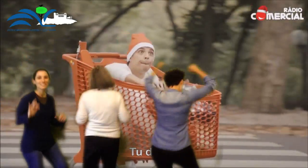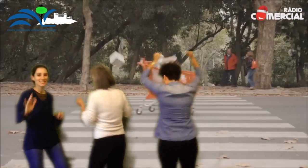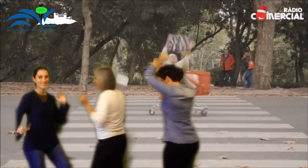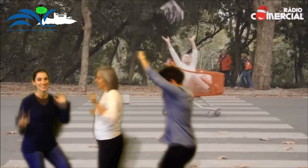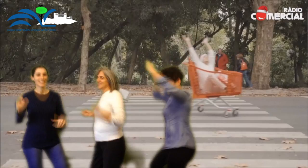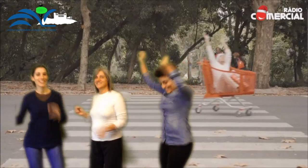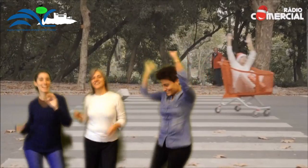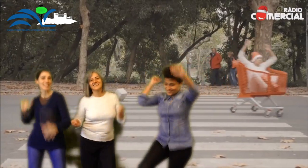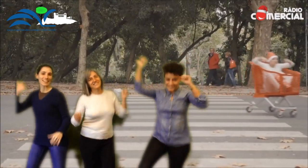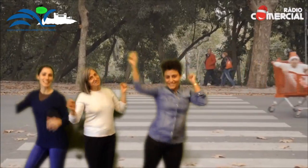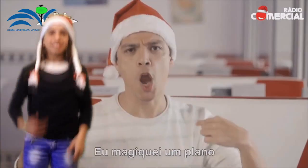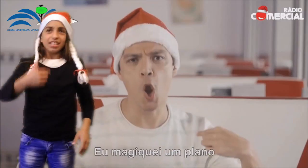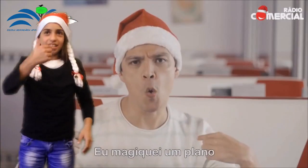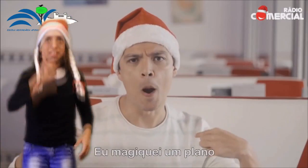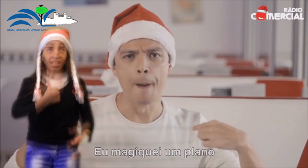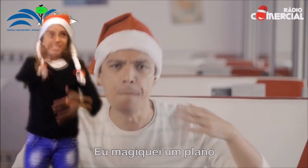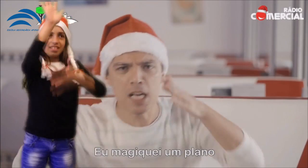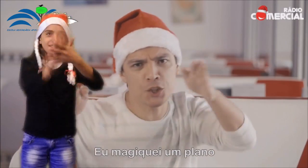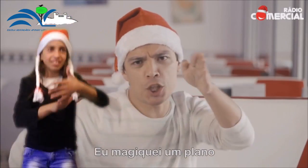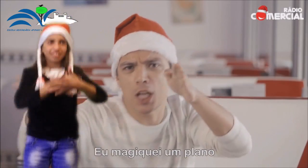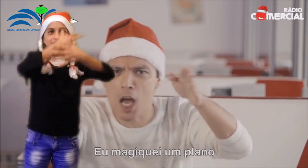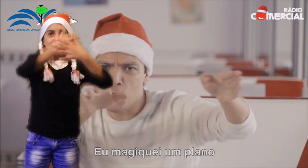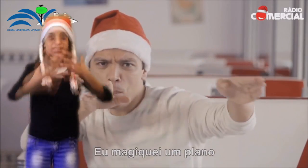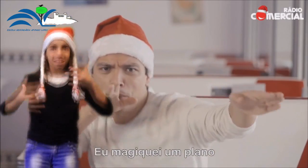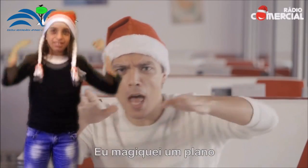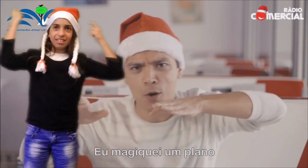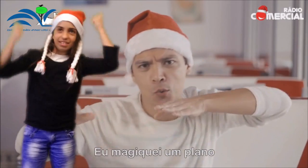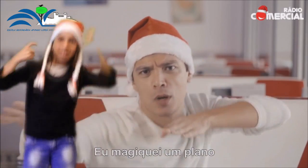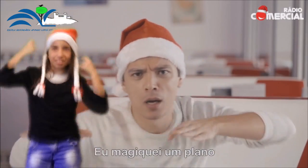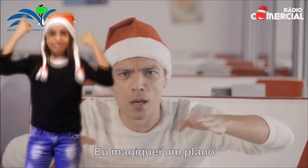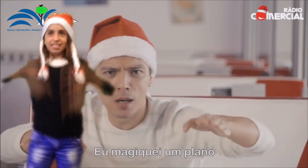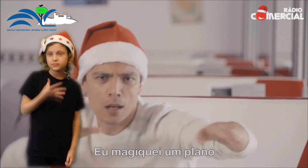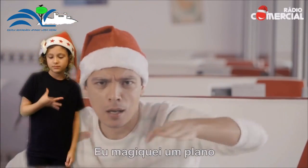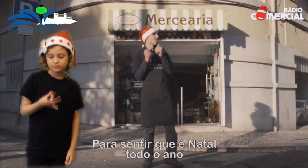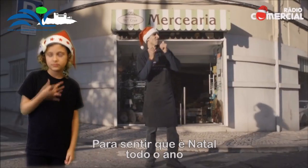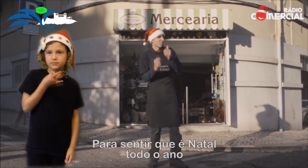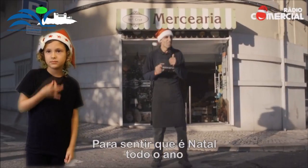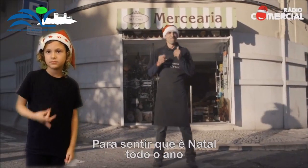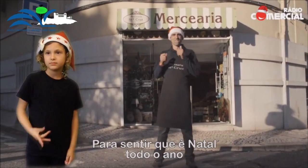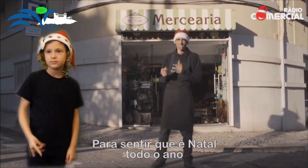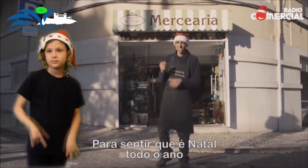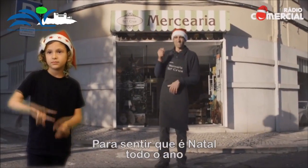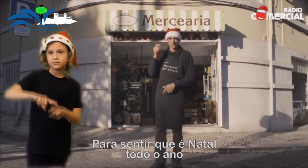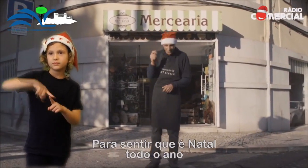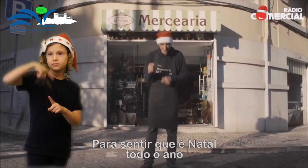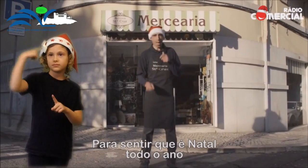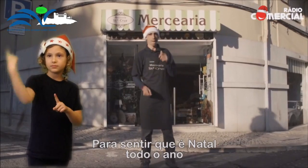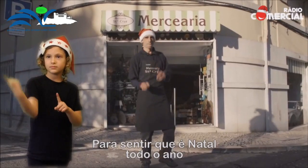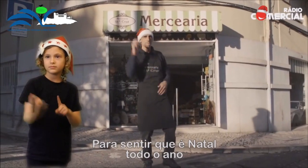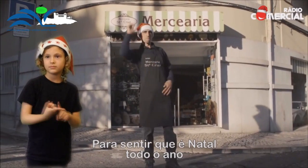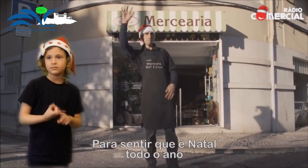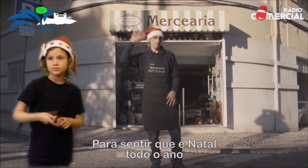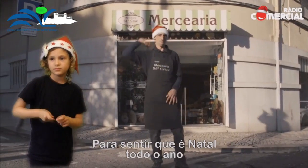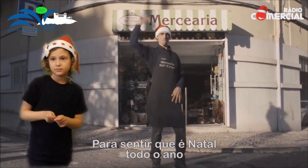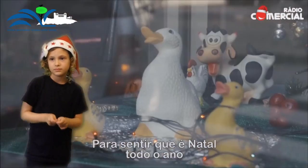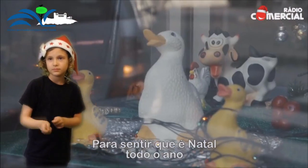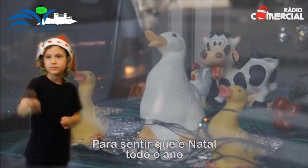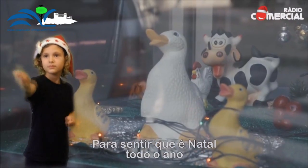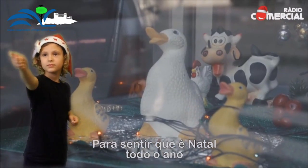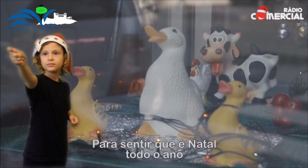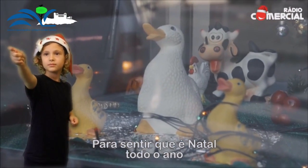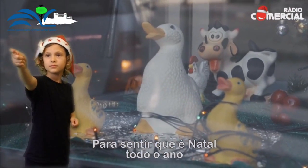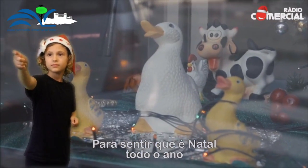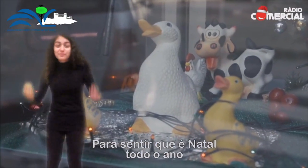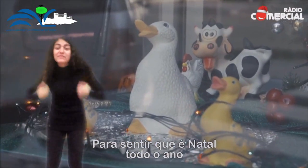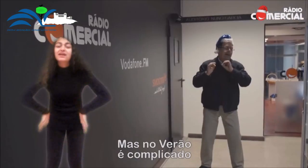dança. Eu magiquei um plano para sentir que é Natal todo o